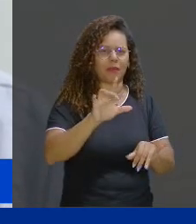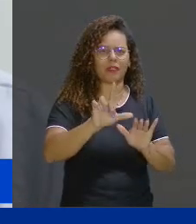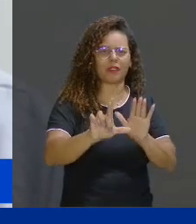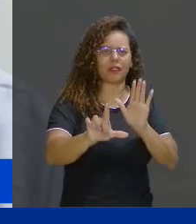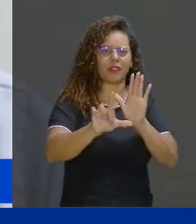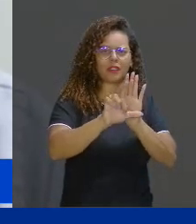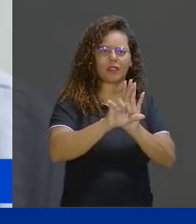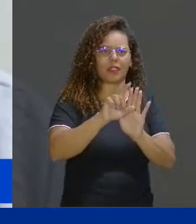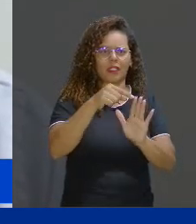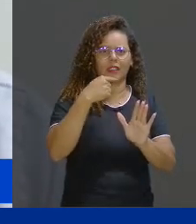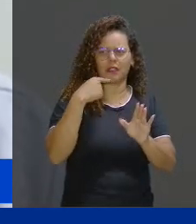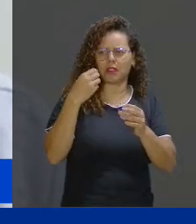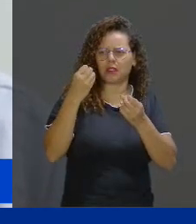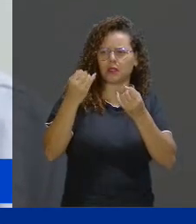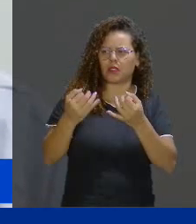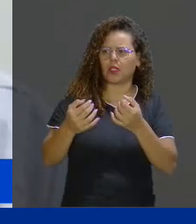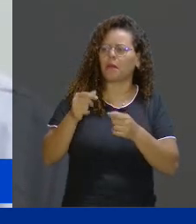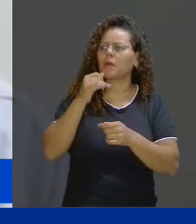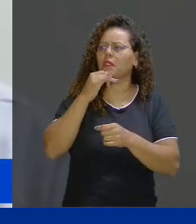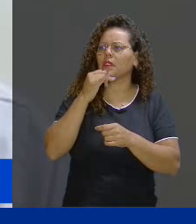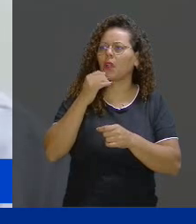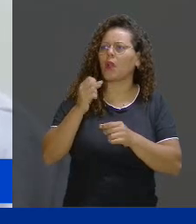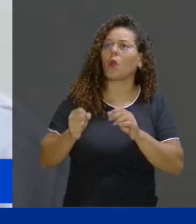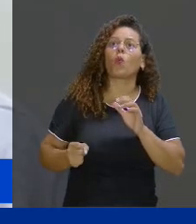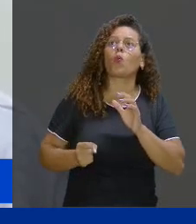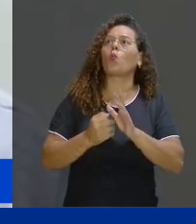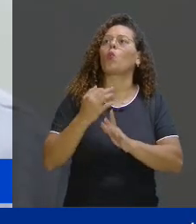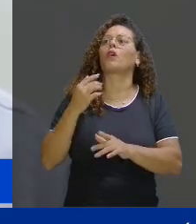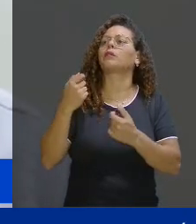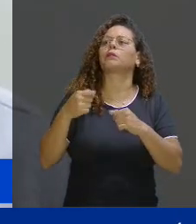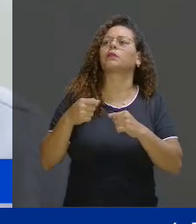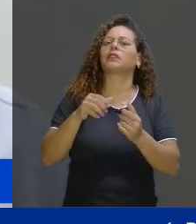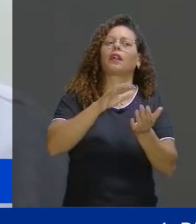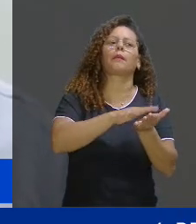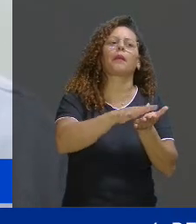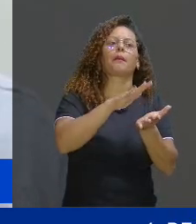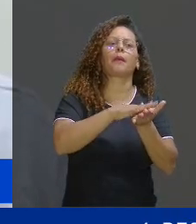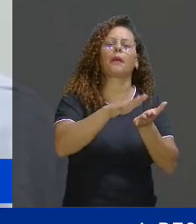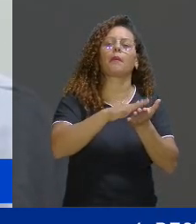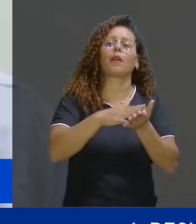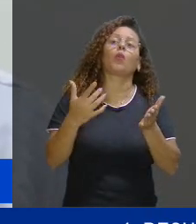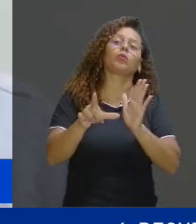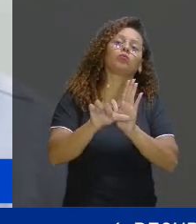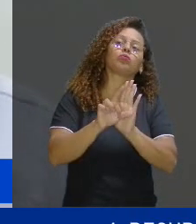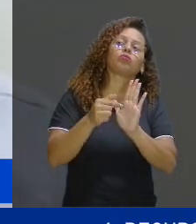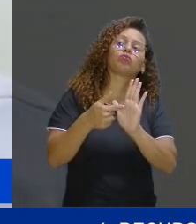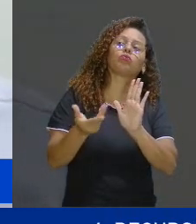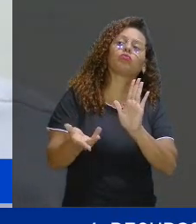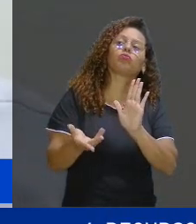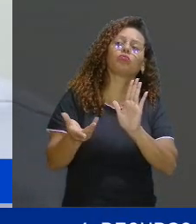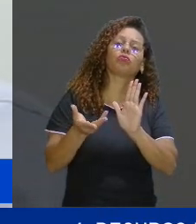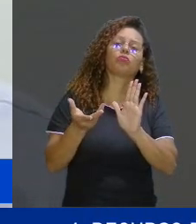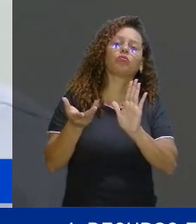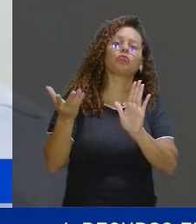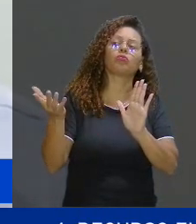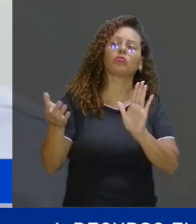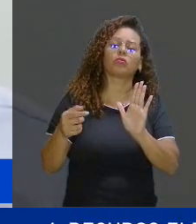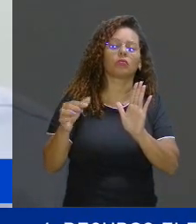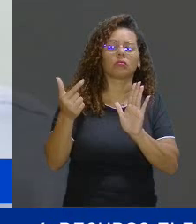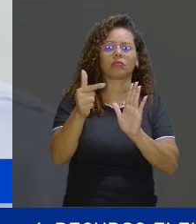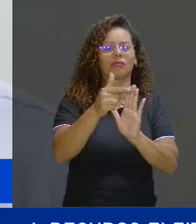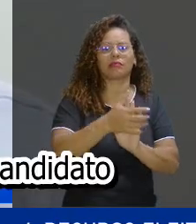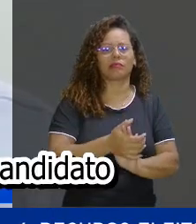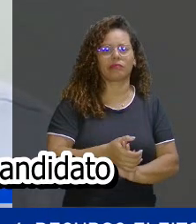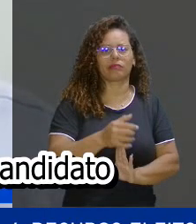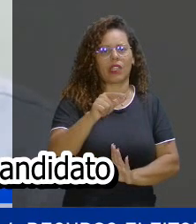tem um parâmetro para dizer quanto de santinho um candidato deve gastar. E aí, a população eleitoral do município